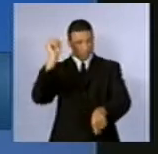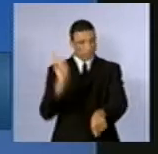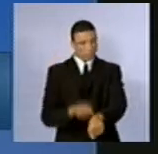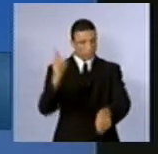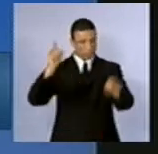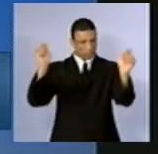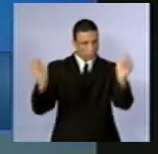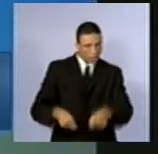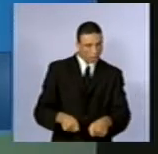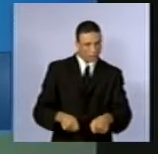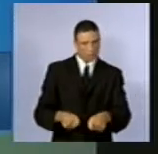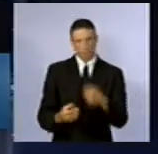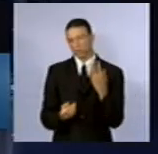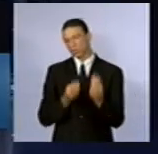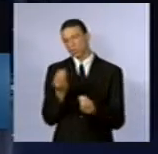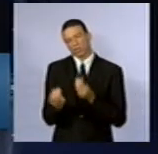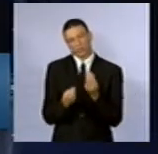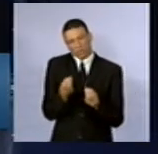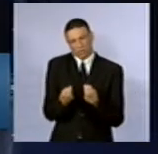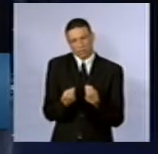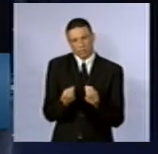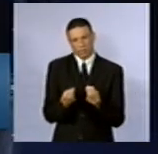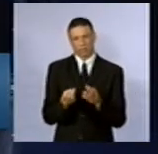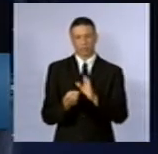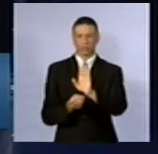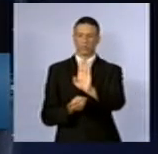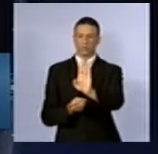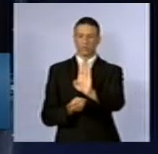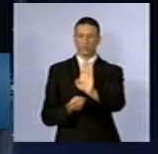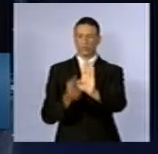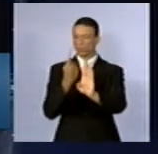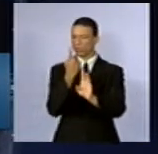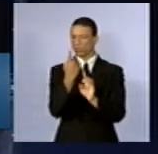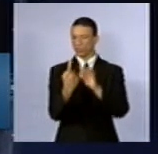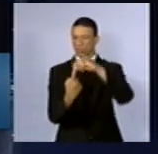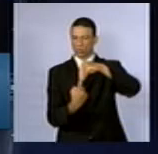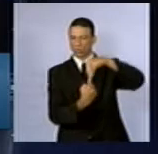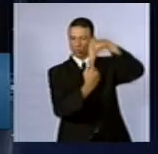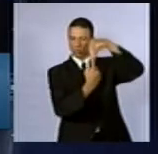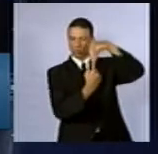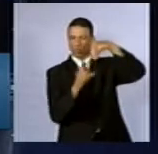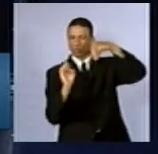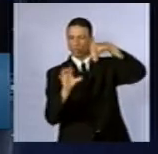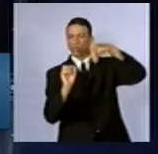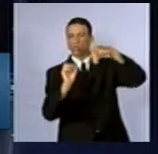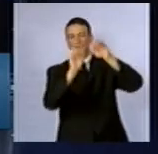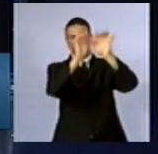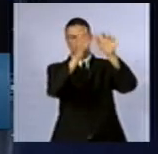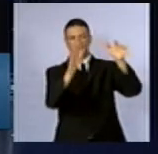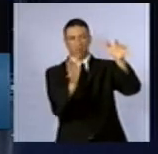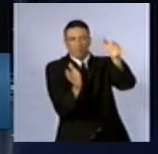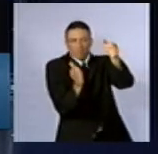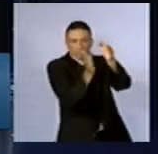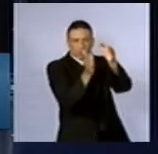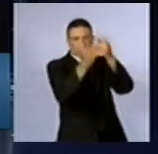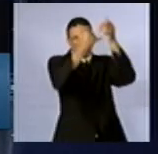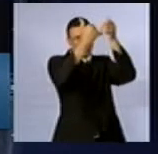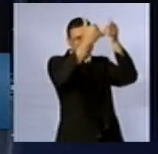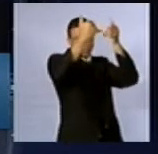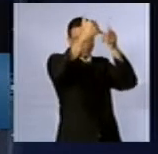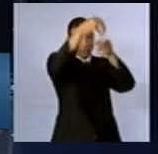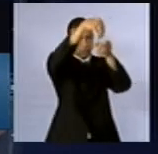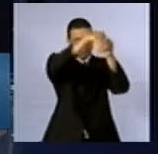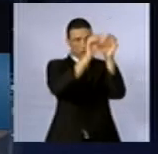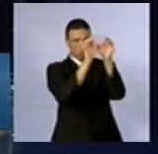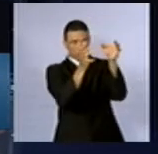imediatamente? Como fazer isso? Bom, existe apenas uma forma de fazer isso, é a redução da corrente elétrica na linha. A redução da